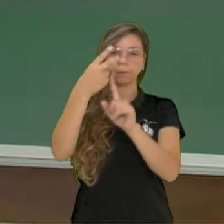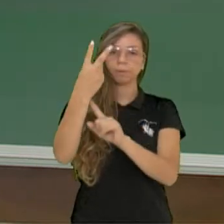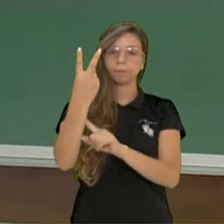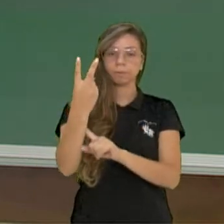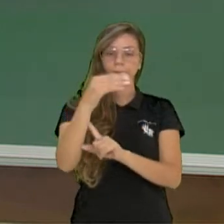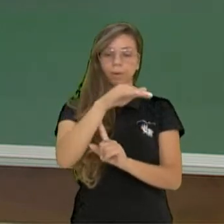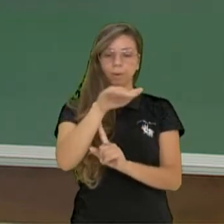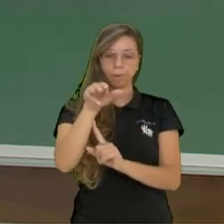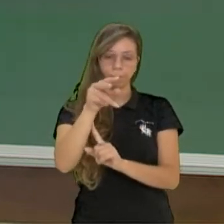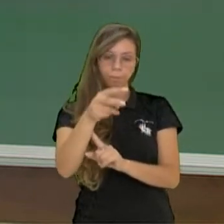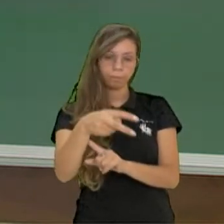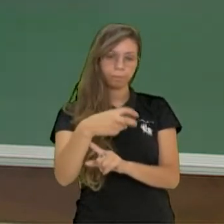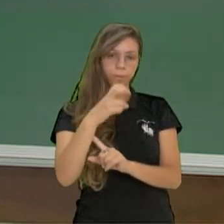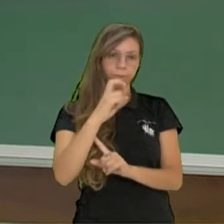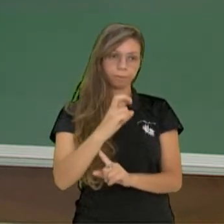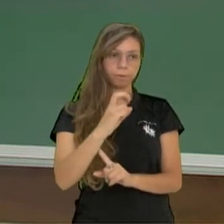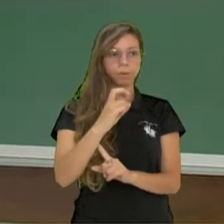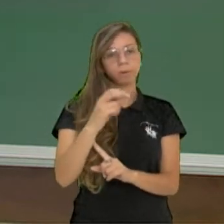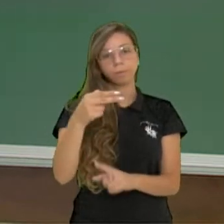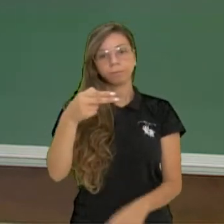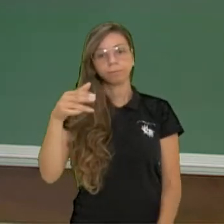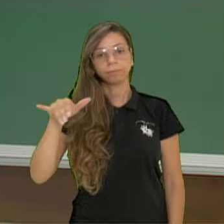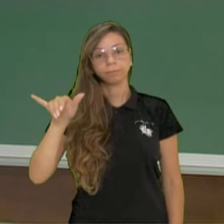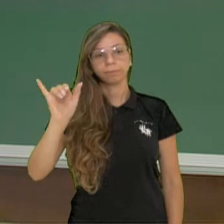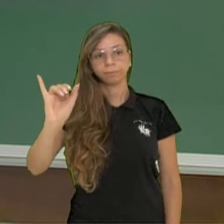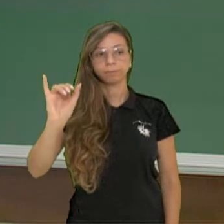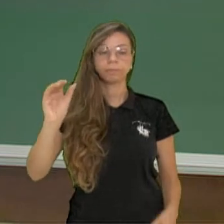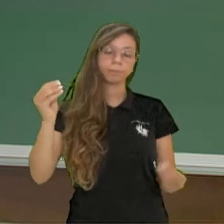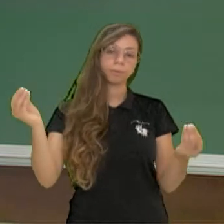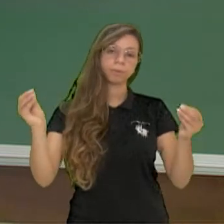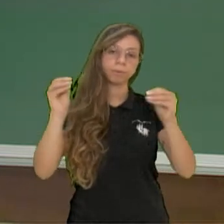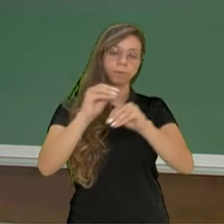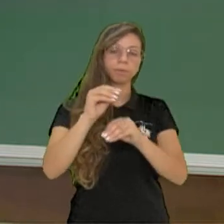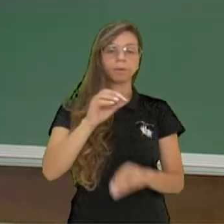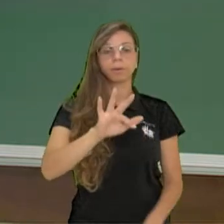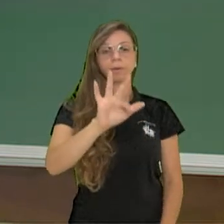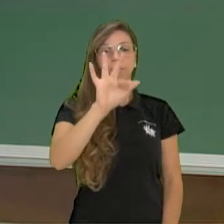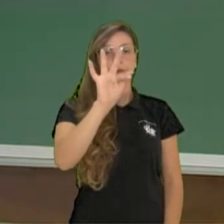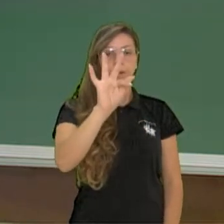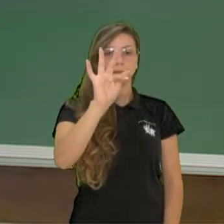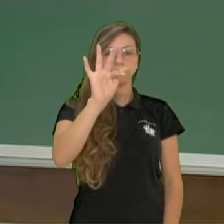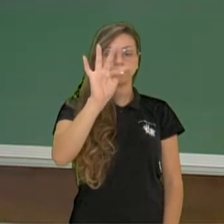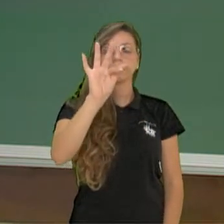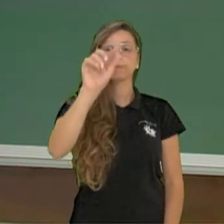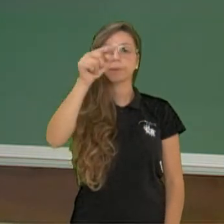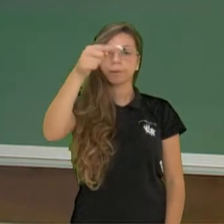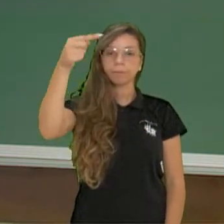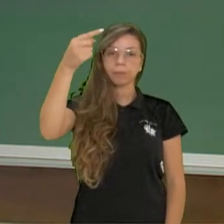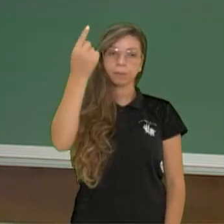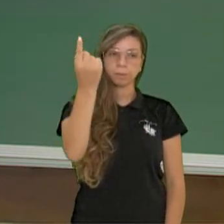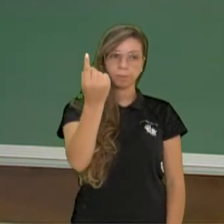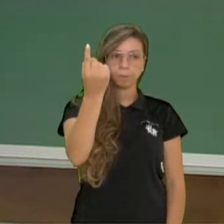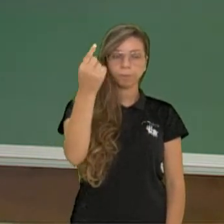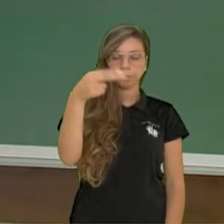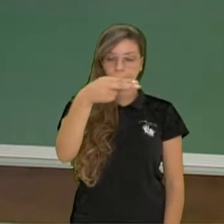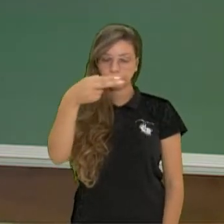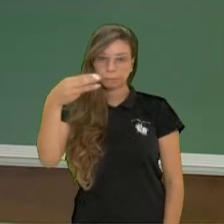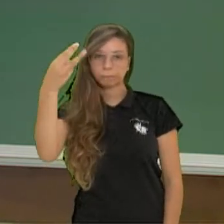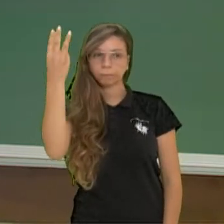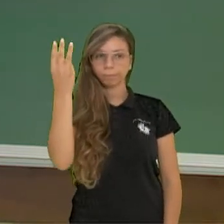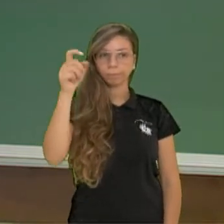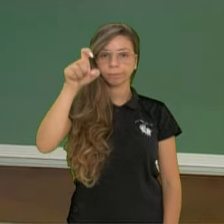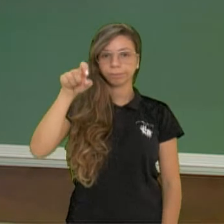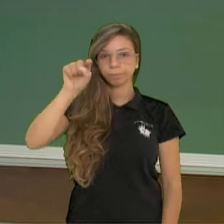y. Nossa função inversa vai ser f a menos 1, que representa a função inversa, 3x mais 2 sobre